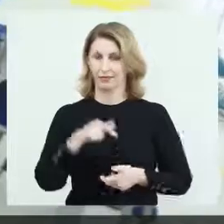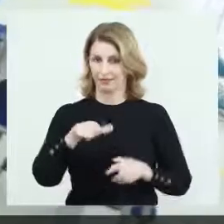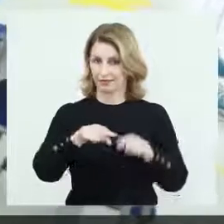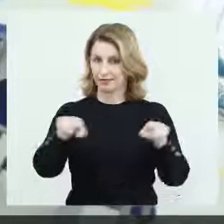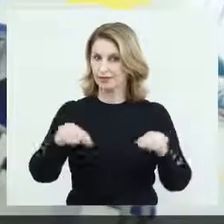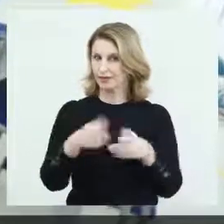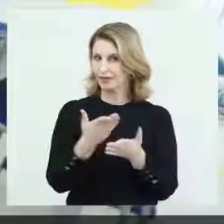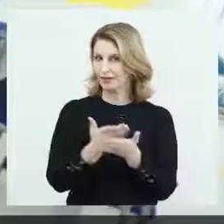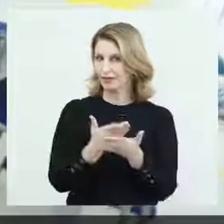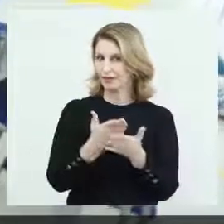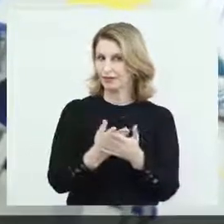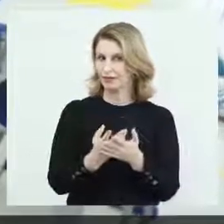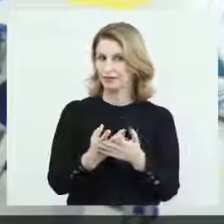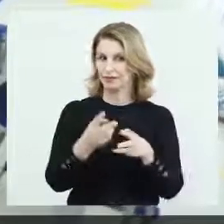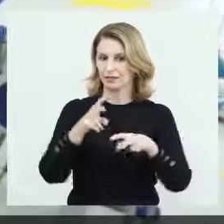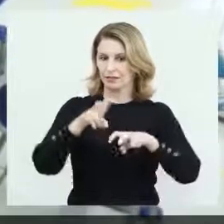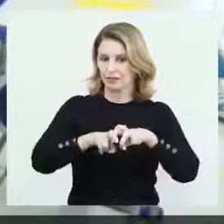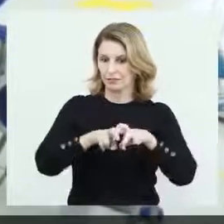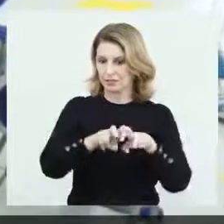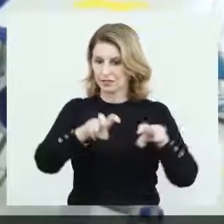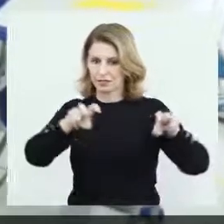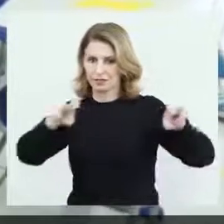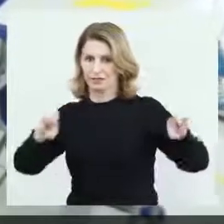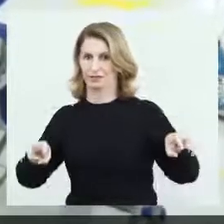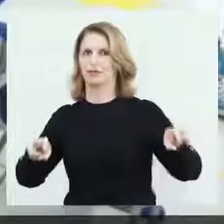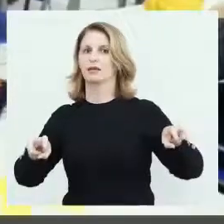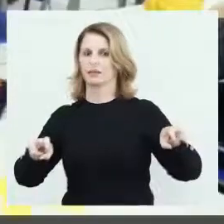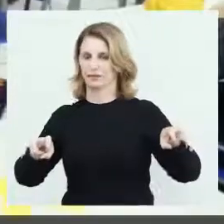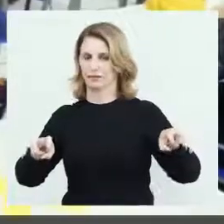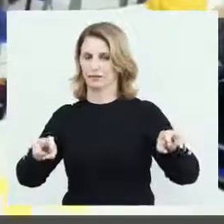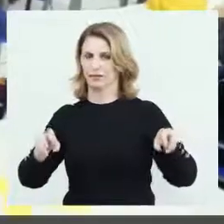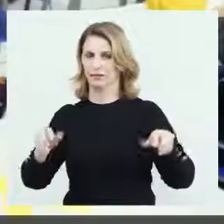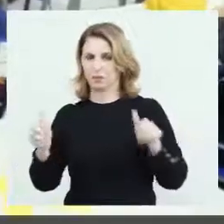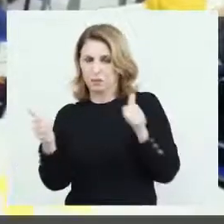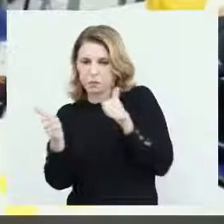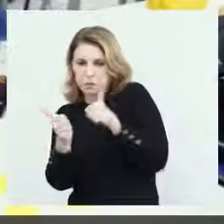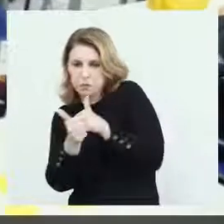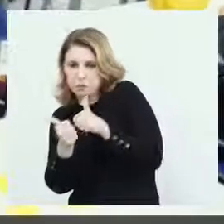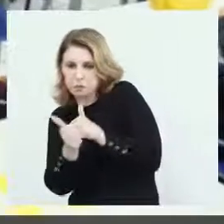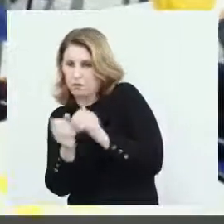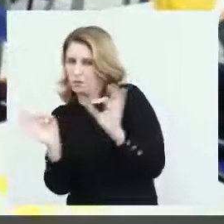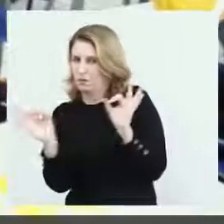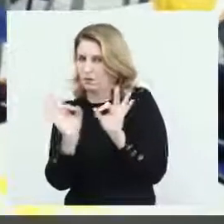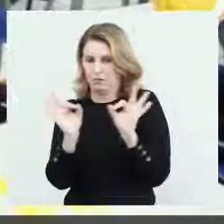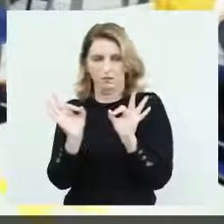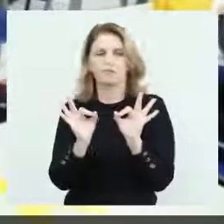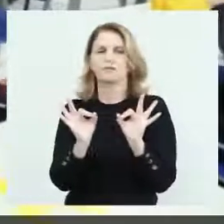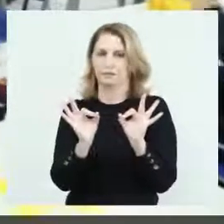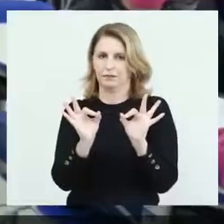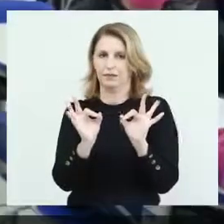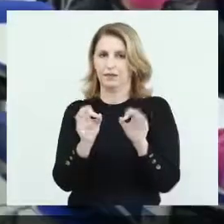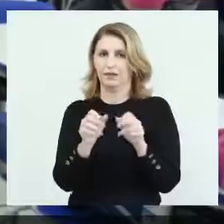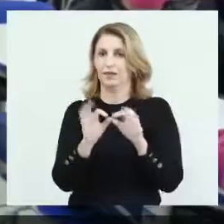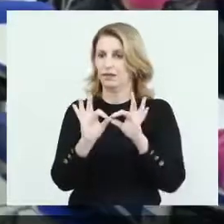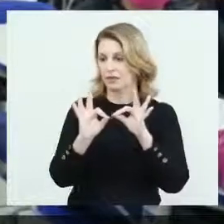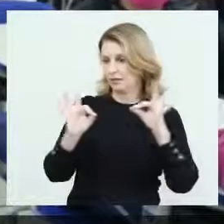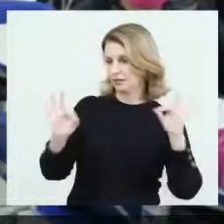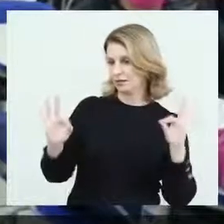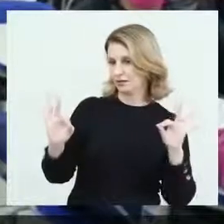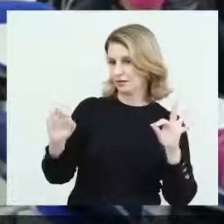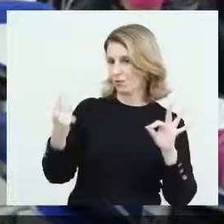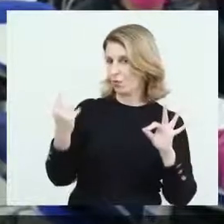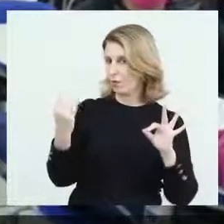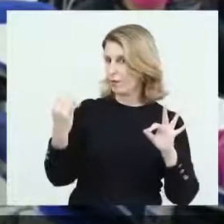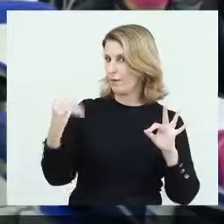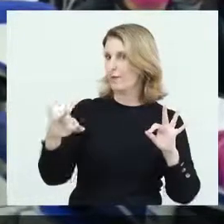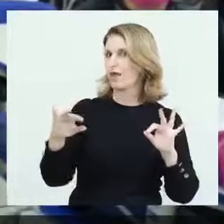Aqui em sala de aula, nós sentamos todos separados um do outro. Nada de ficar com a carteira colada uma na outra. A distância entre